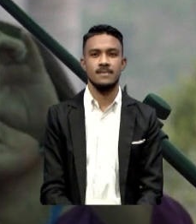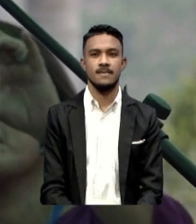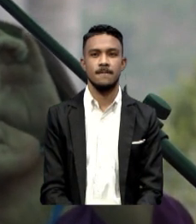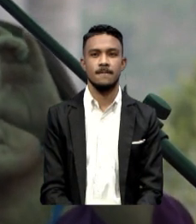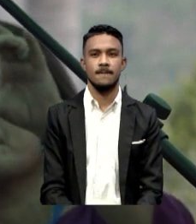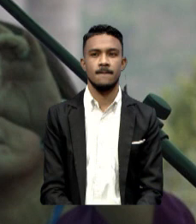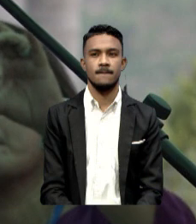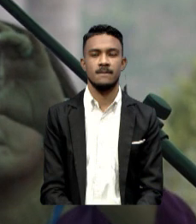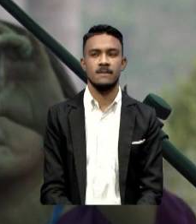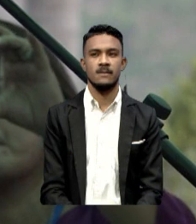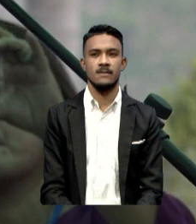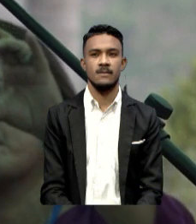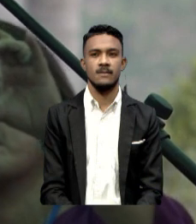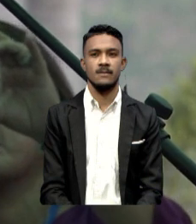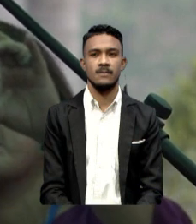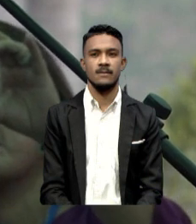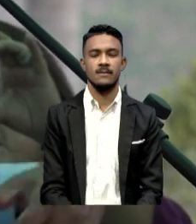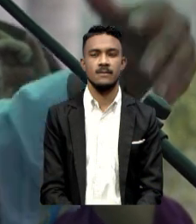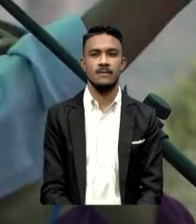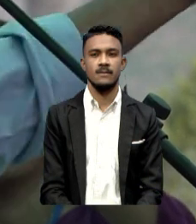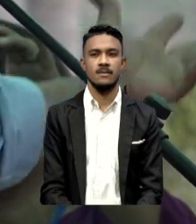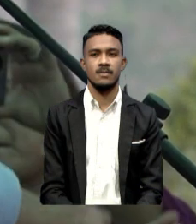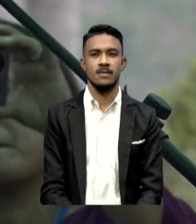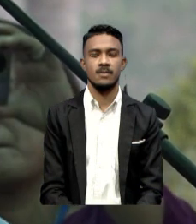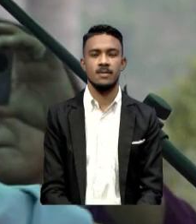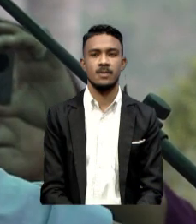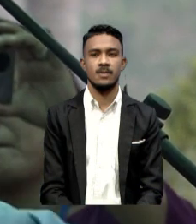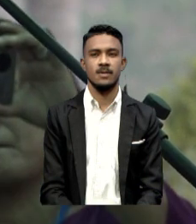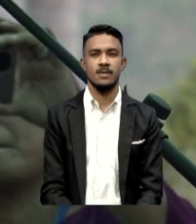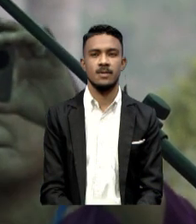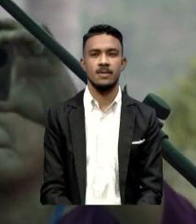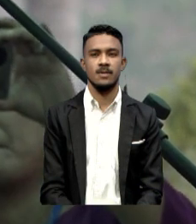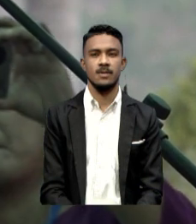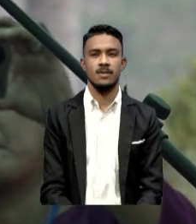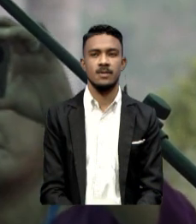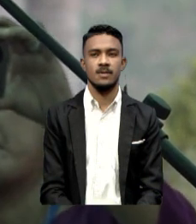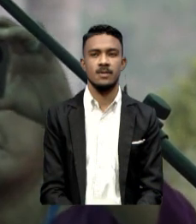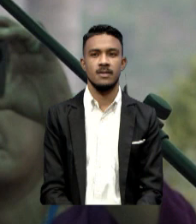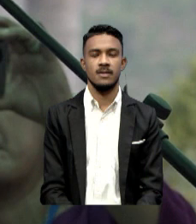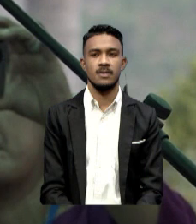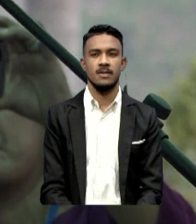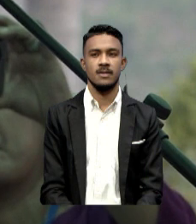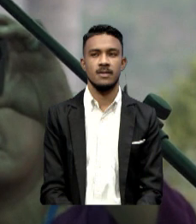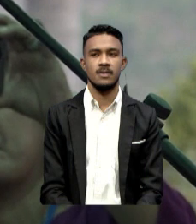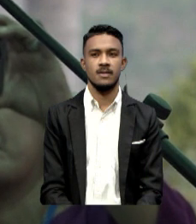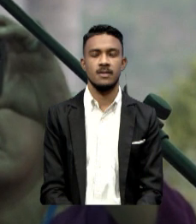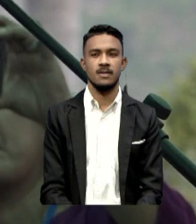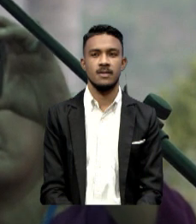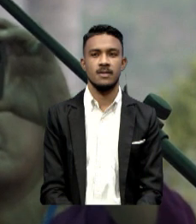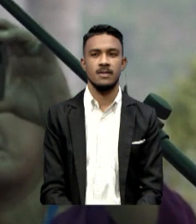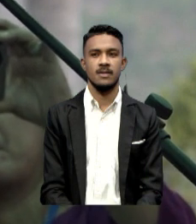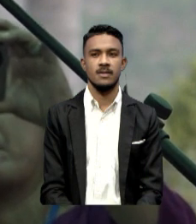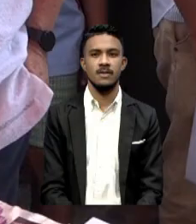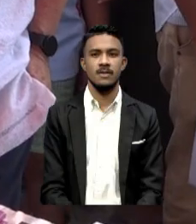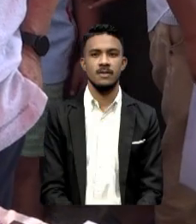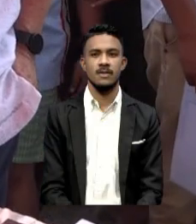importante. Parabéns, Sr. Presidente, parabéns a todos quantos contribuíram pela realização desta Feira do